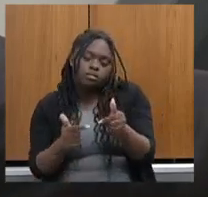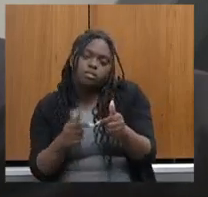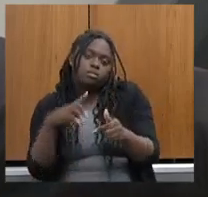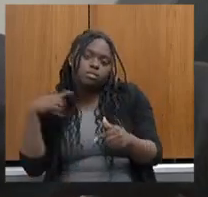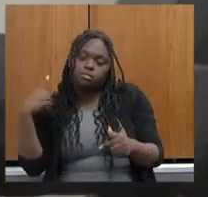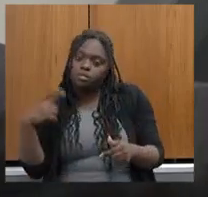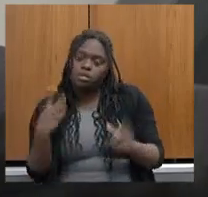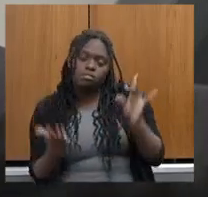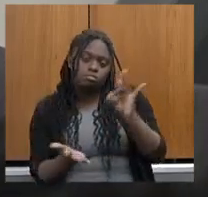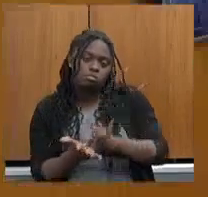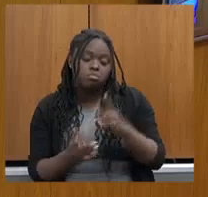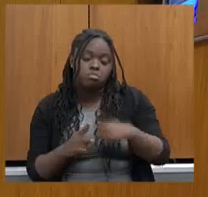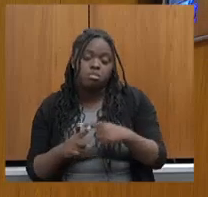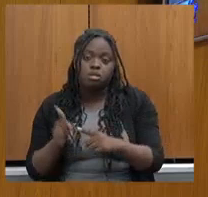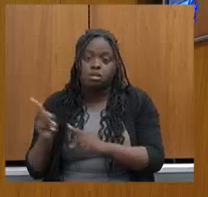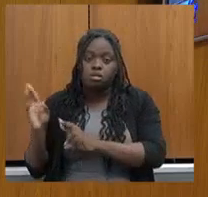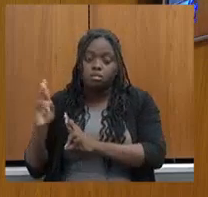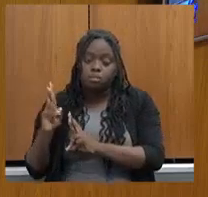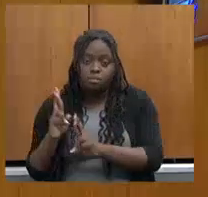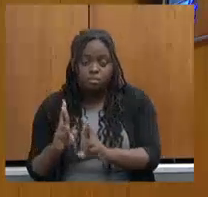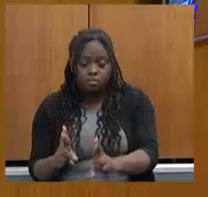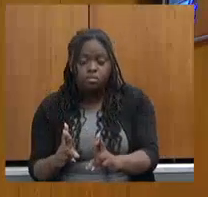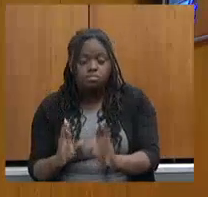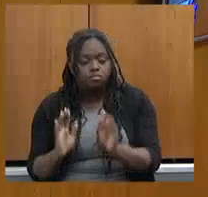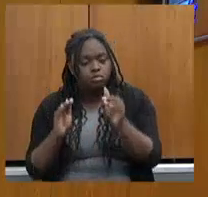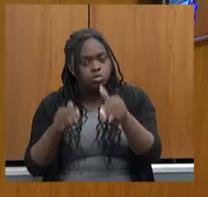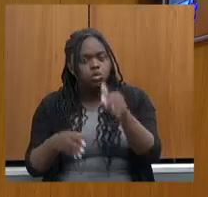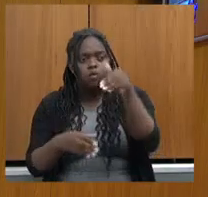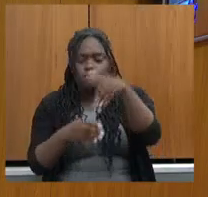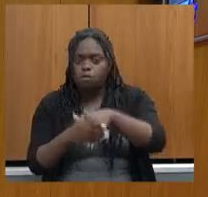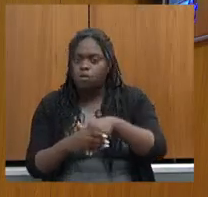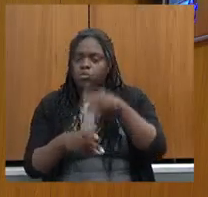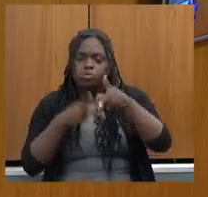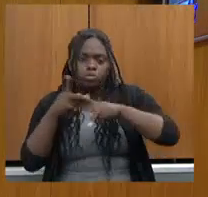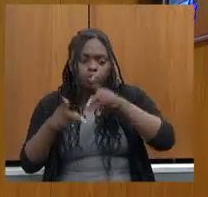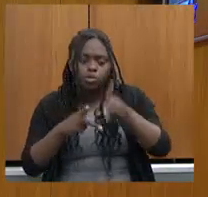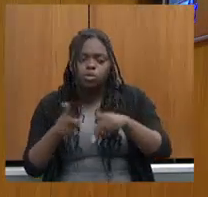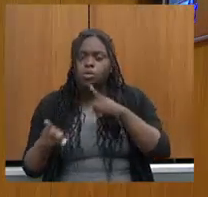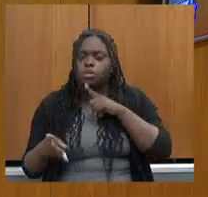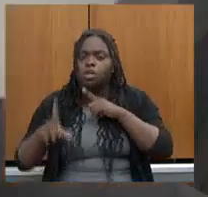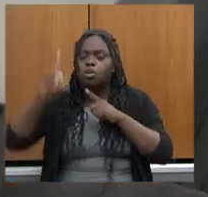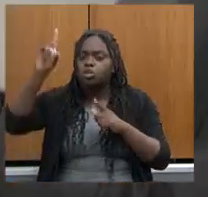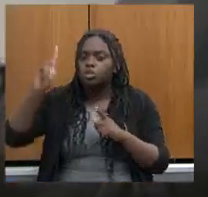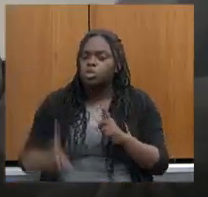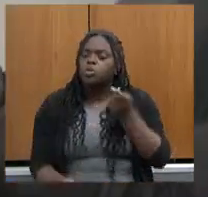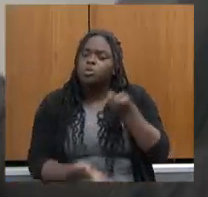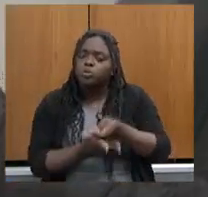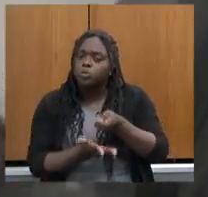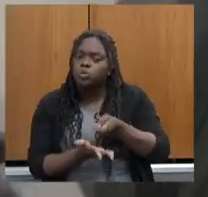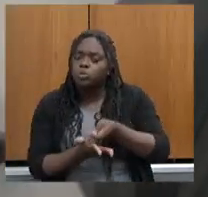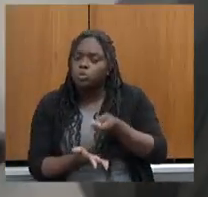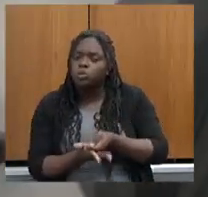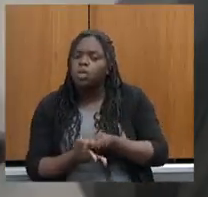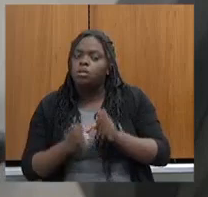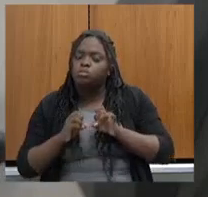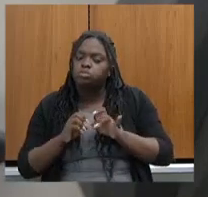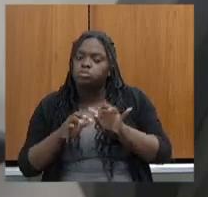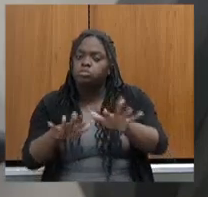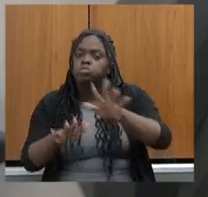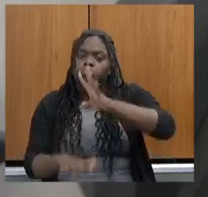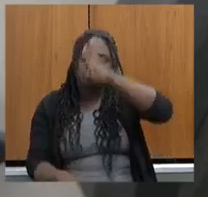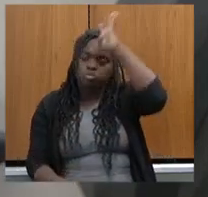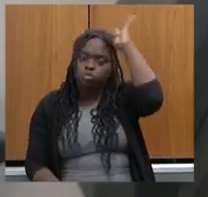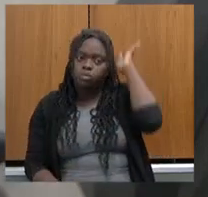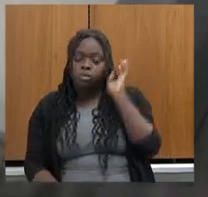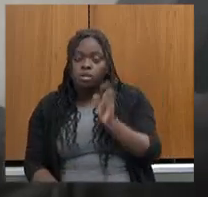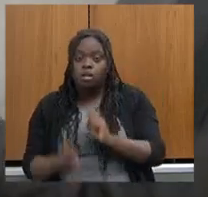legítima porque ele é representante chegou aqui via voto popular ele tem todo o direito de cobrar a expansão do bombeiro lá para